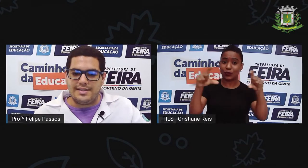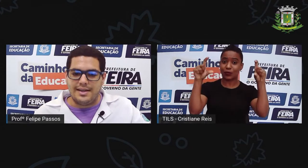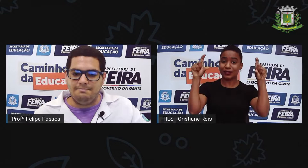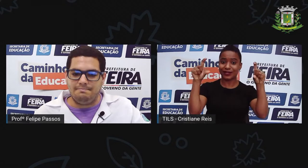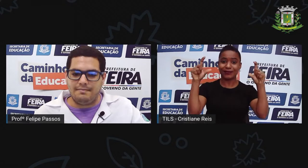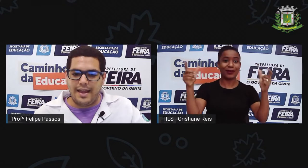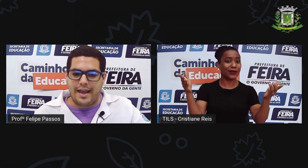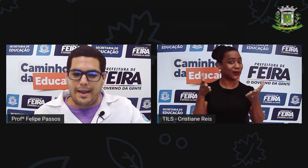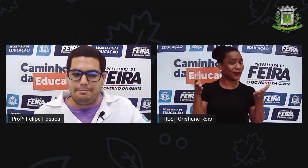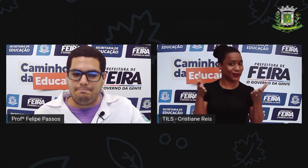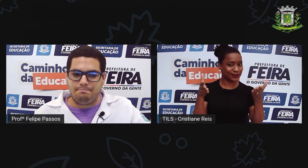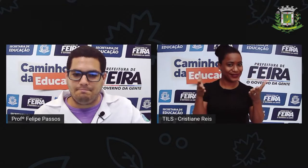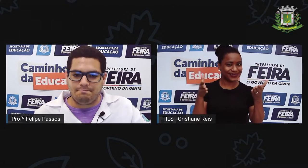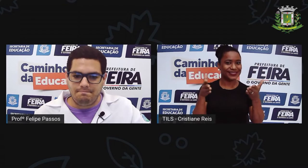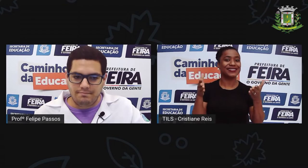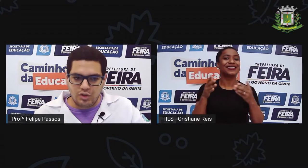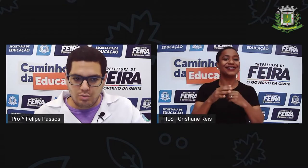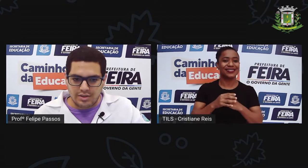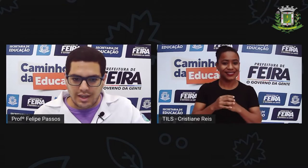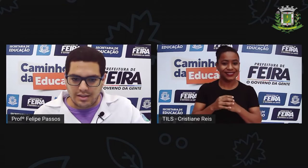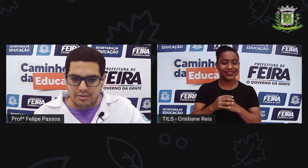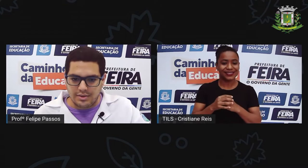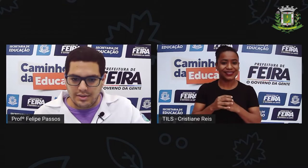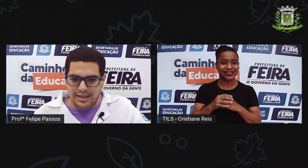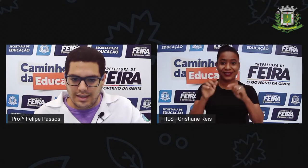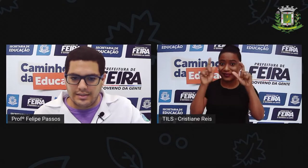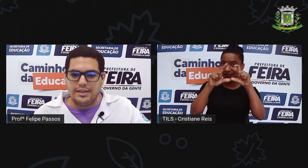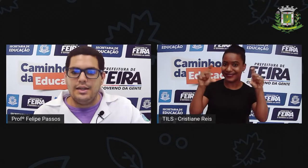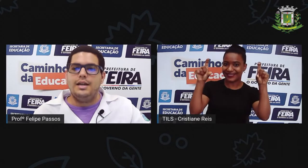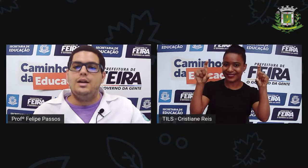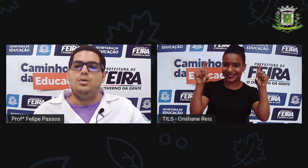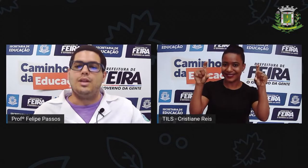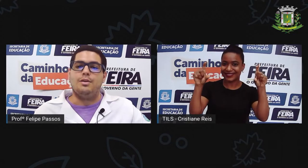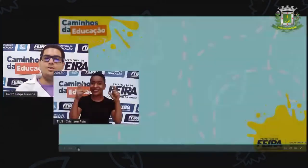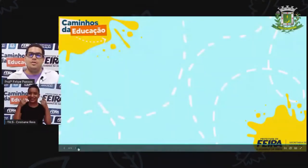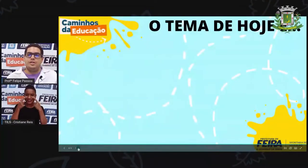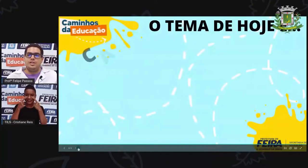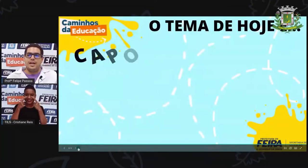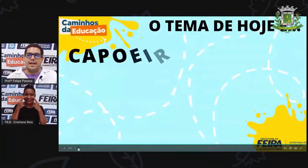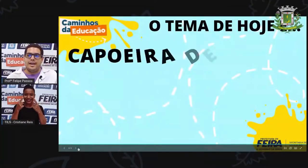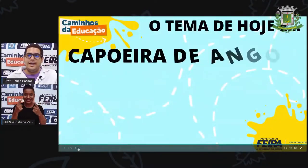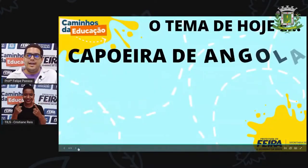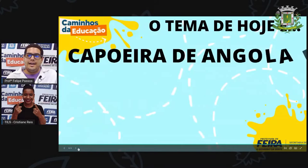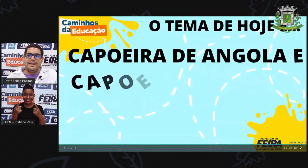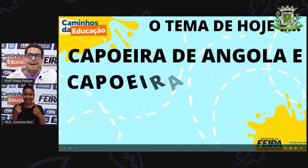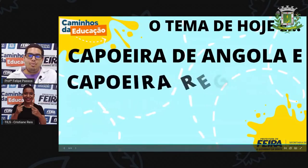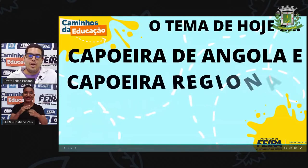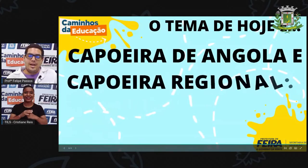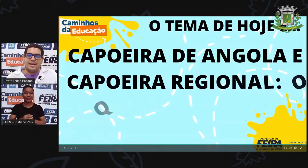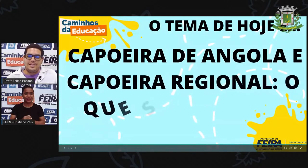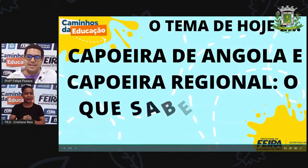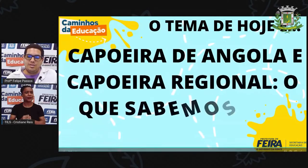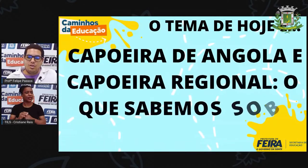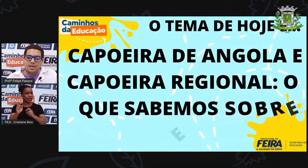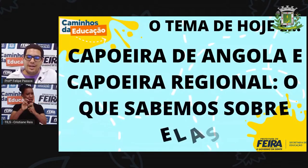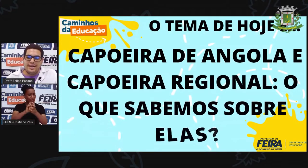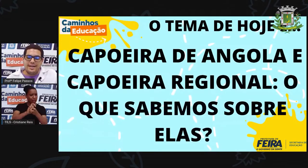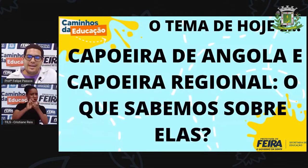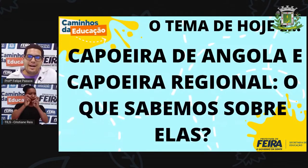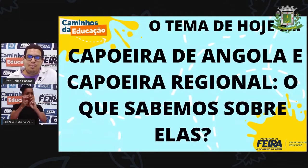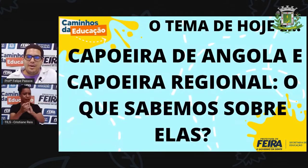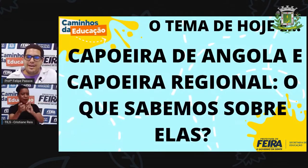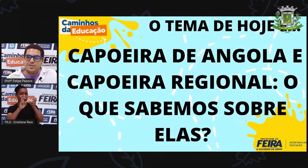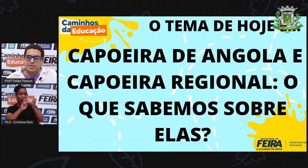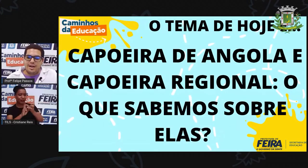conversa é, deixa eu botar aqui o usuário, o tema de hoje é capoeira de Angola